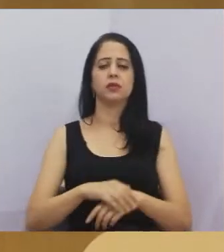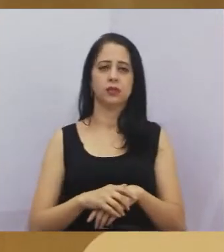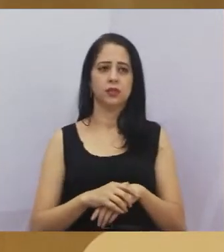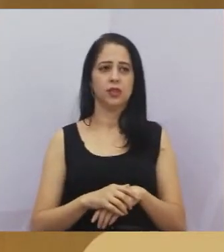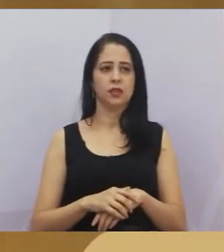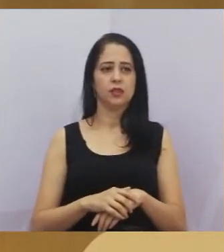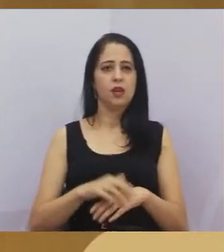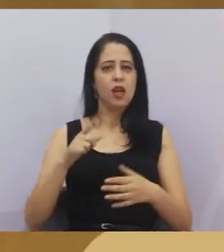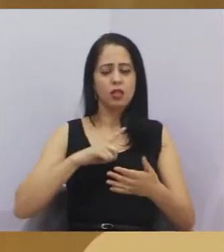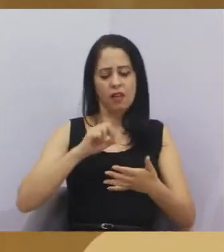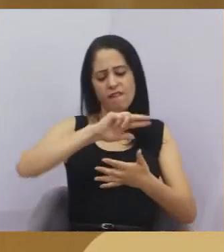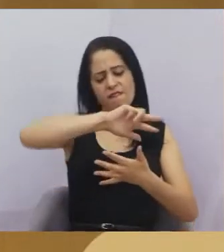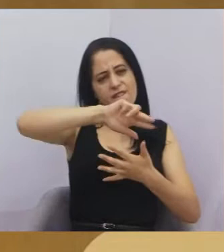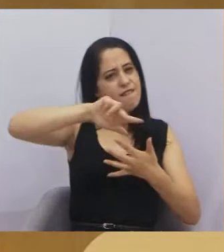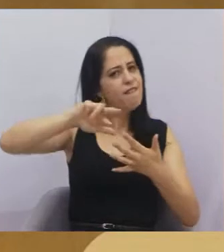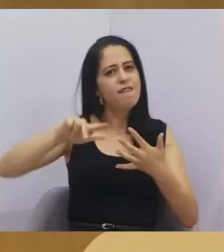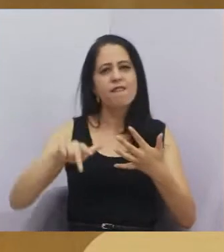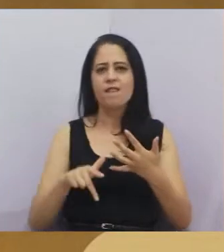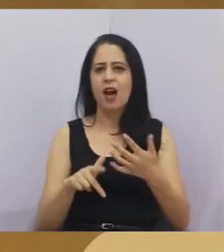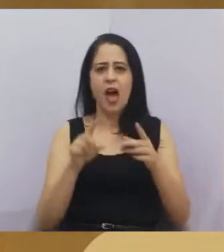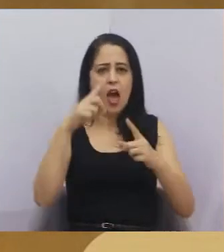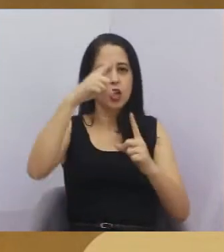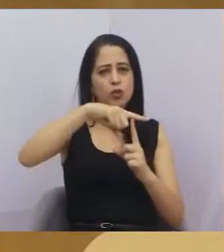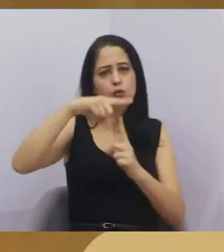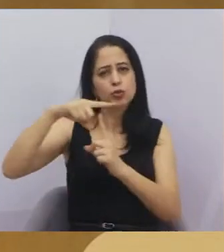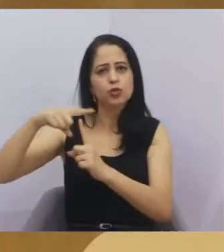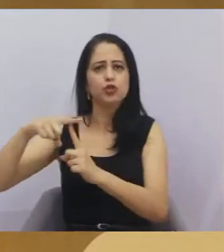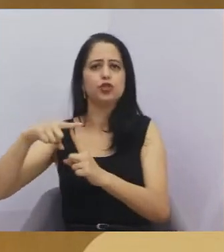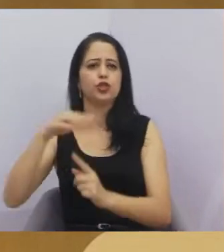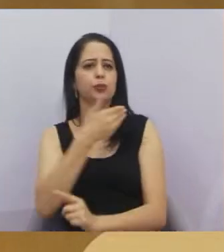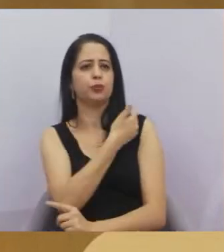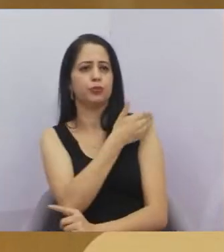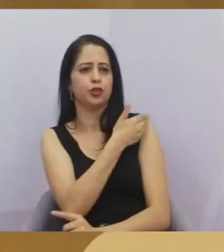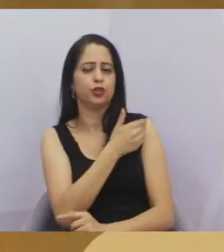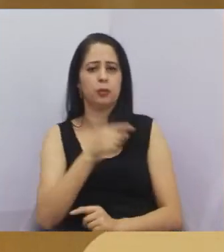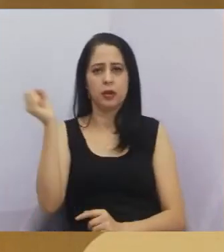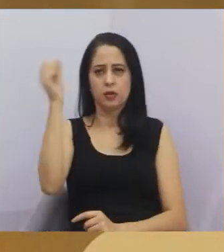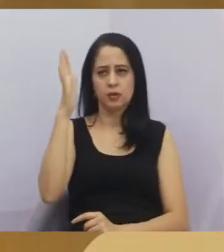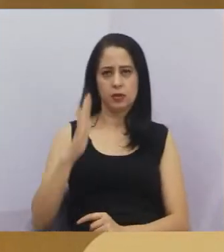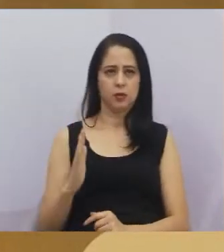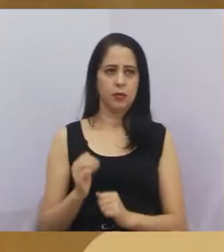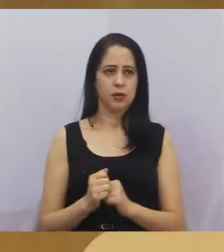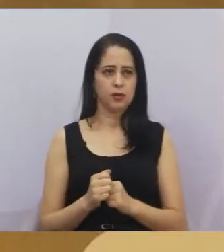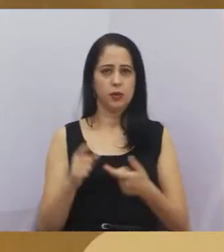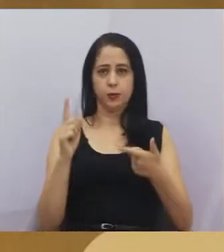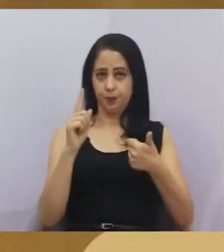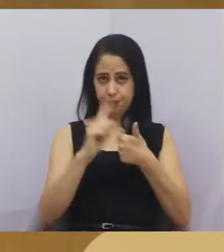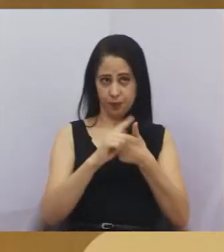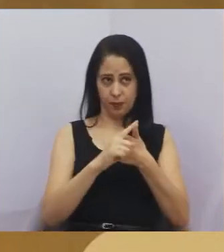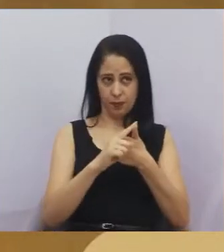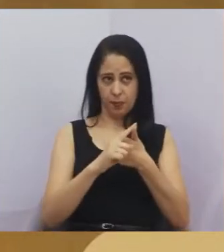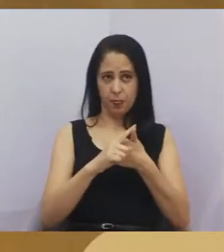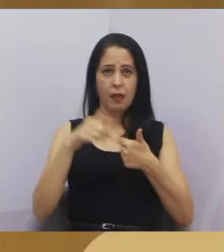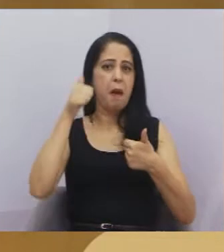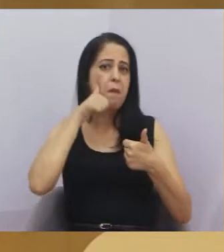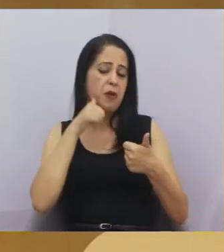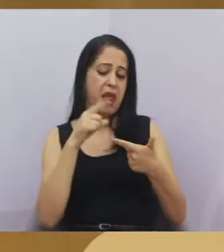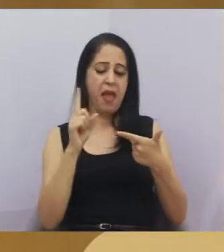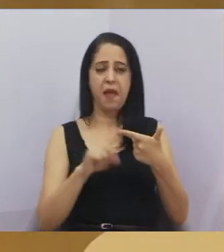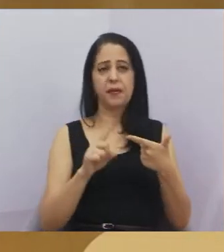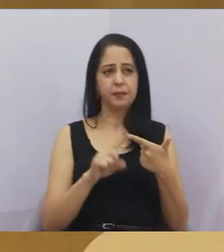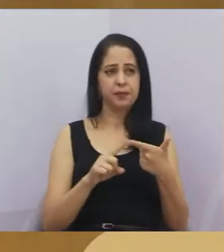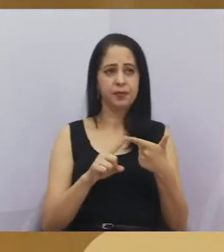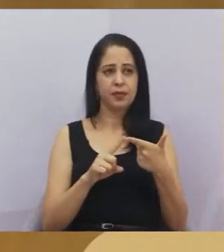as inúmeras formas de discriminação que nós temos nesse país, seja com relação à mulher, seja com